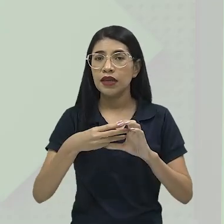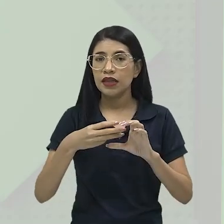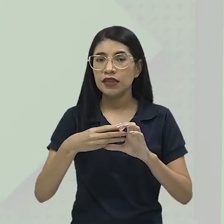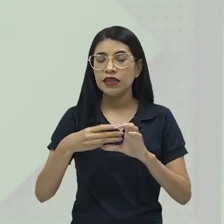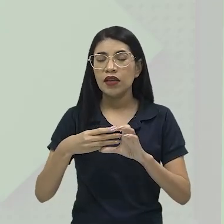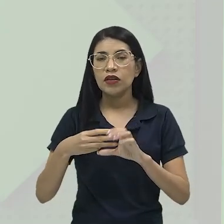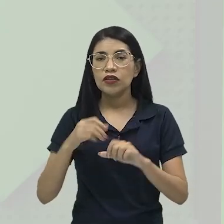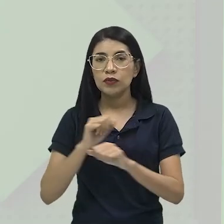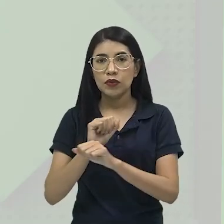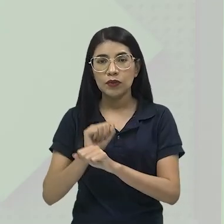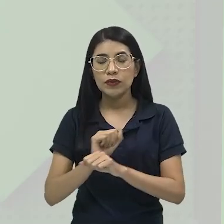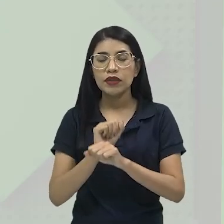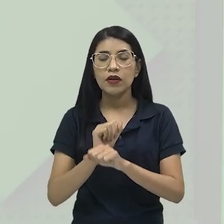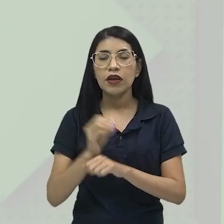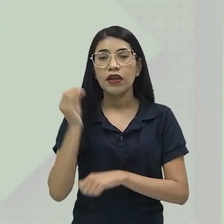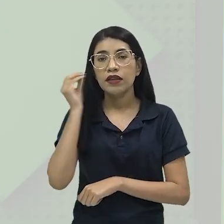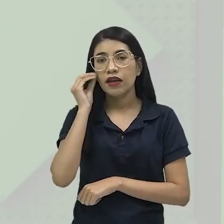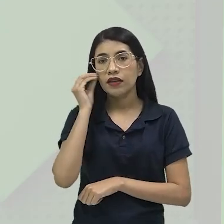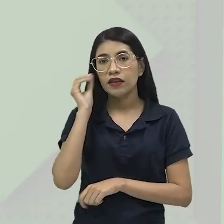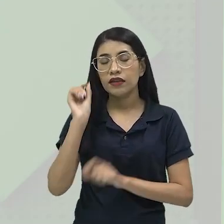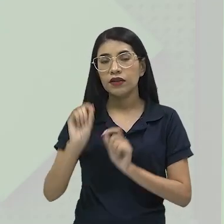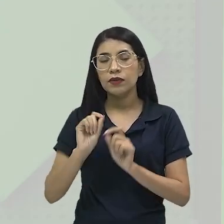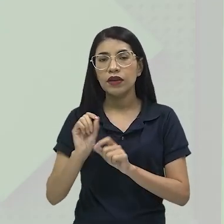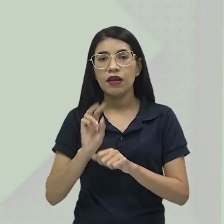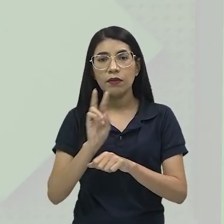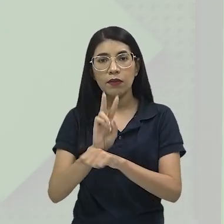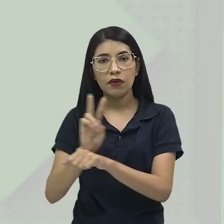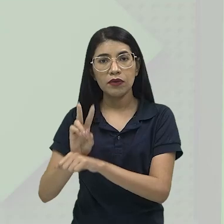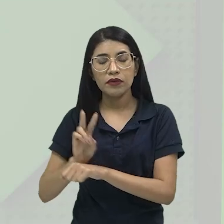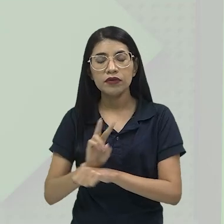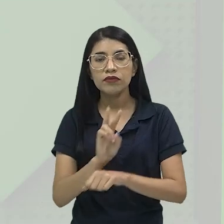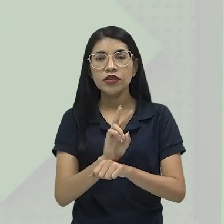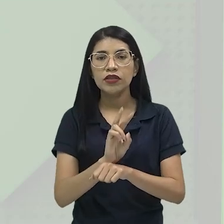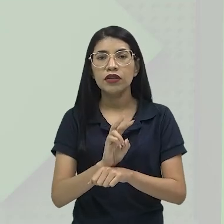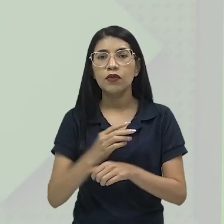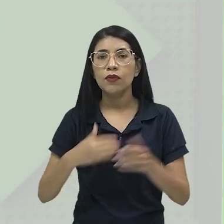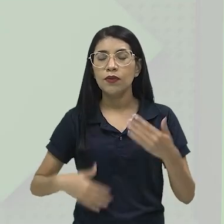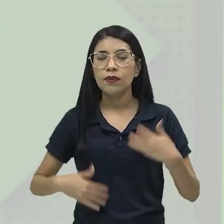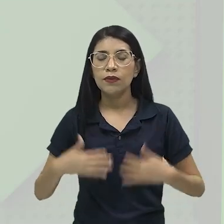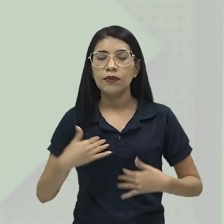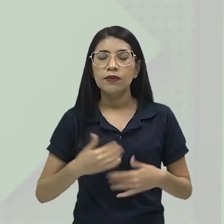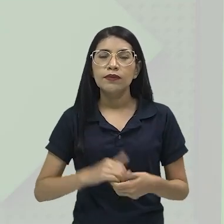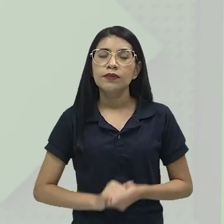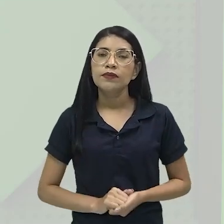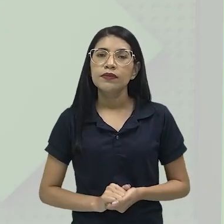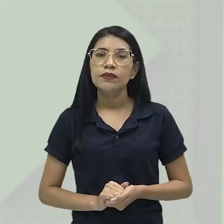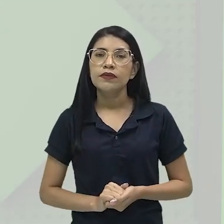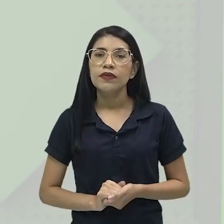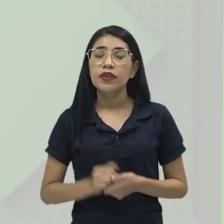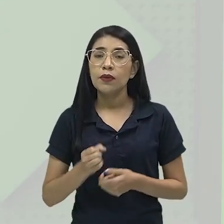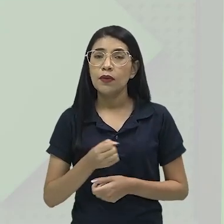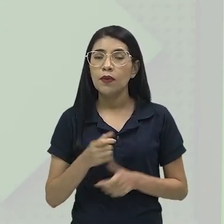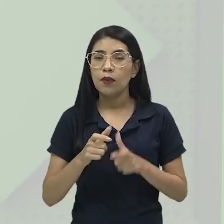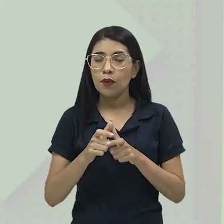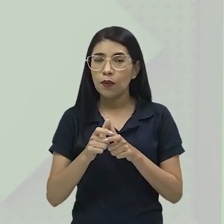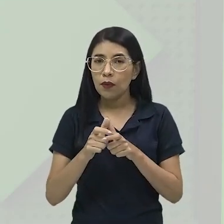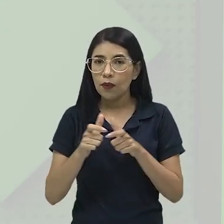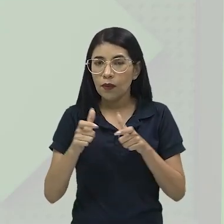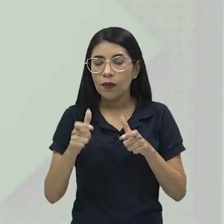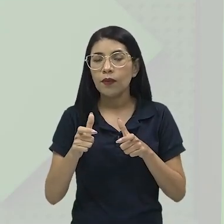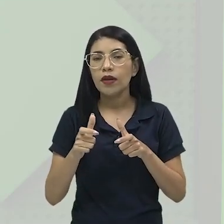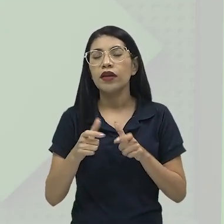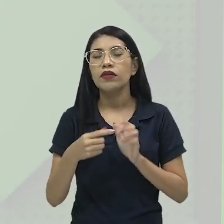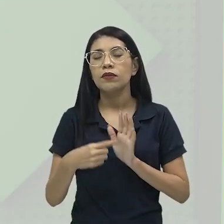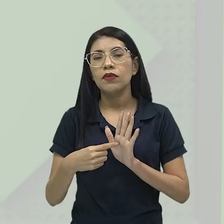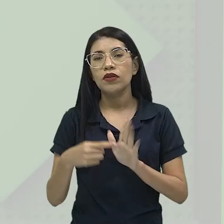defesa, elas estão tentando contornar a situação, certo? Então, o aumento desses linfonodos